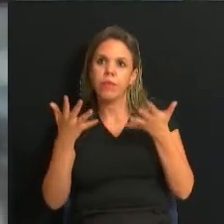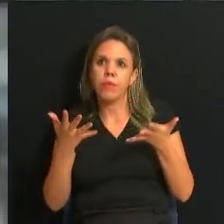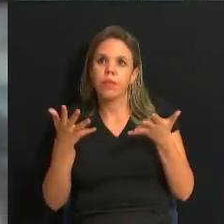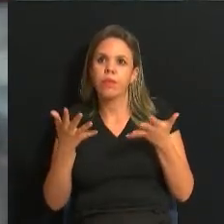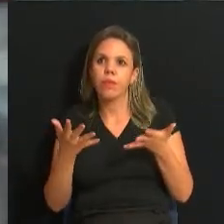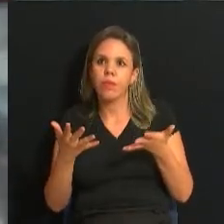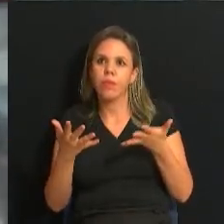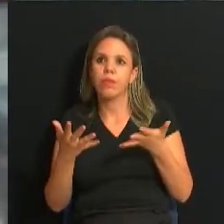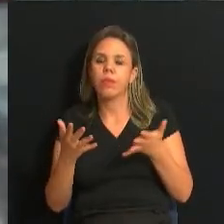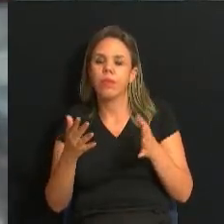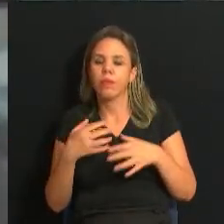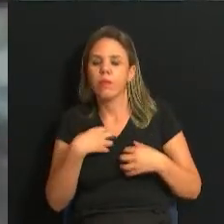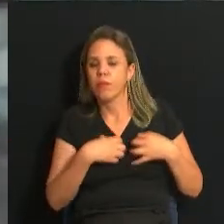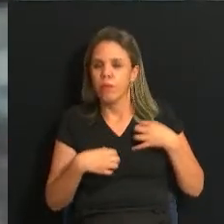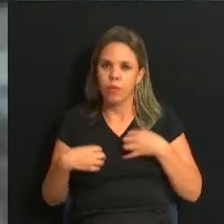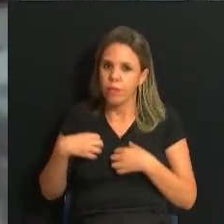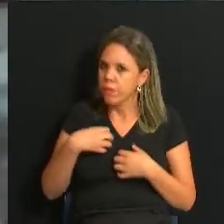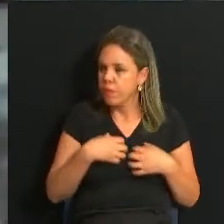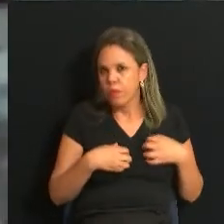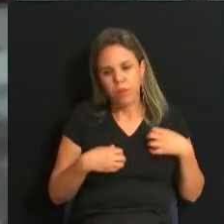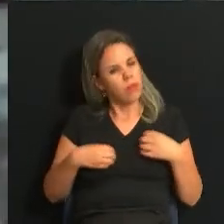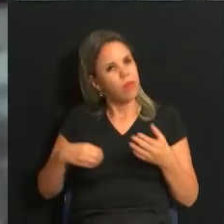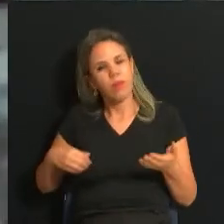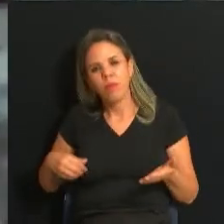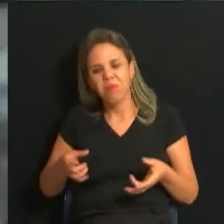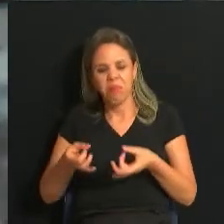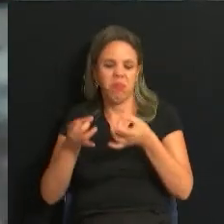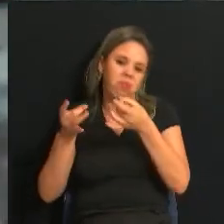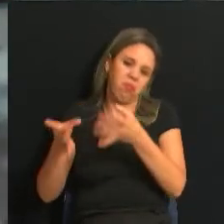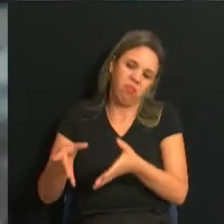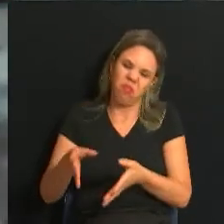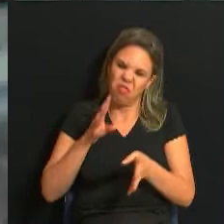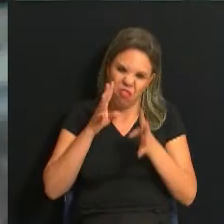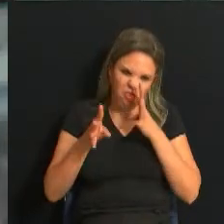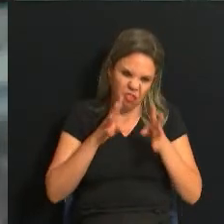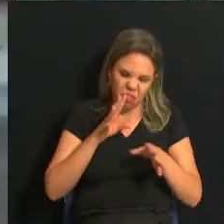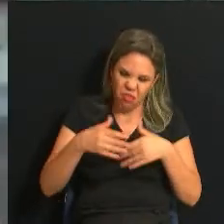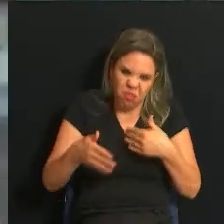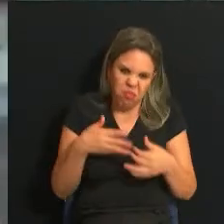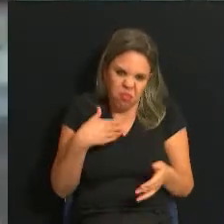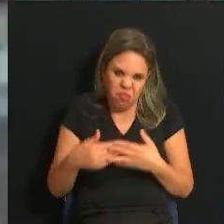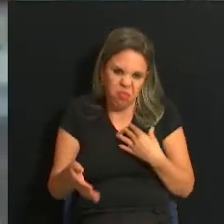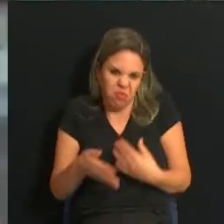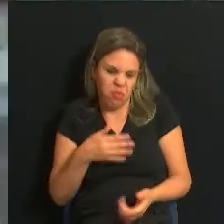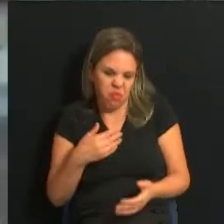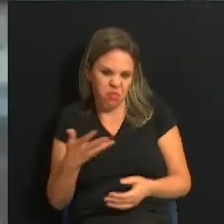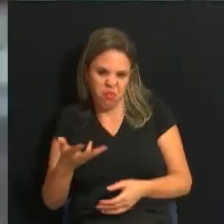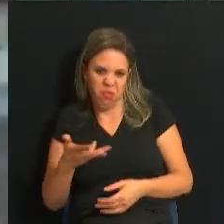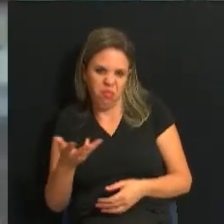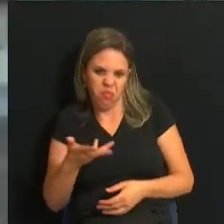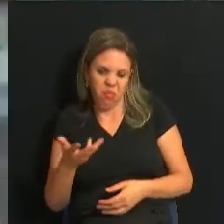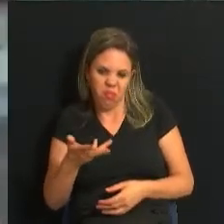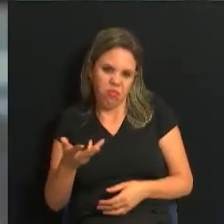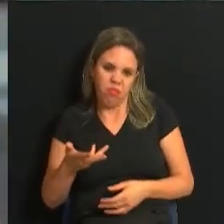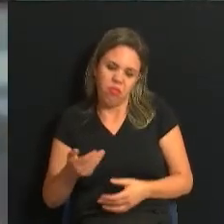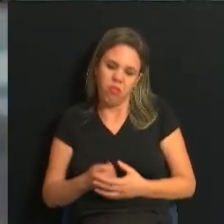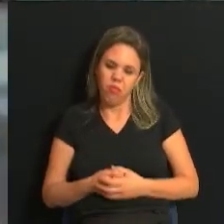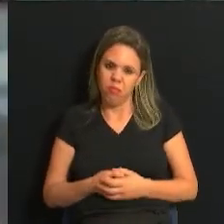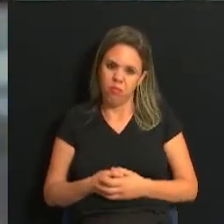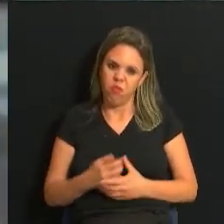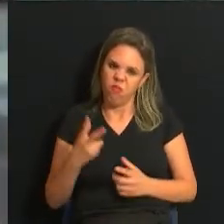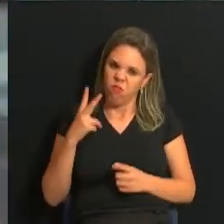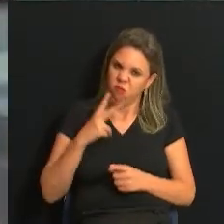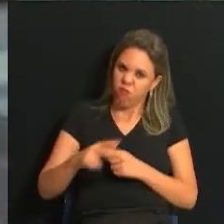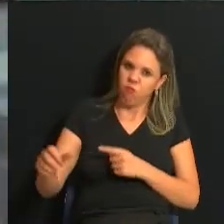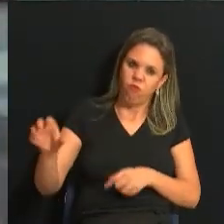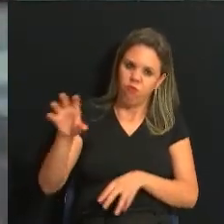está desconfortável, eu vou chutar e criticar, porque eu acho que isso vai acelerar o meu processo de mudança, não é? Vai